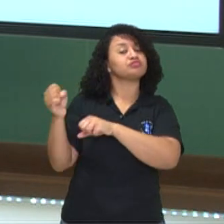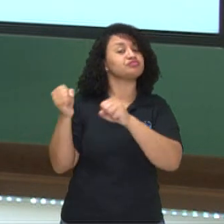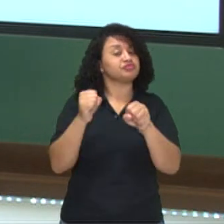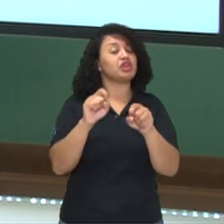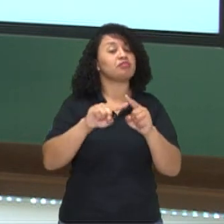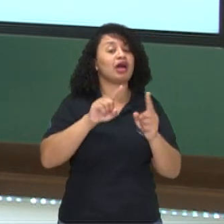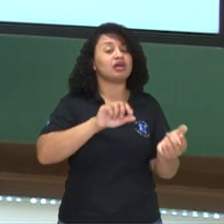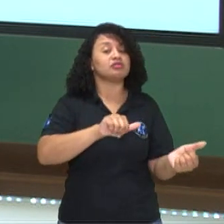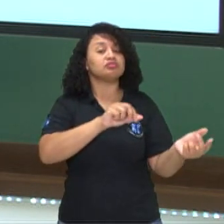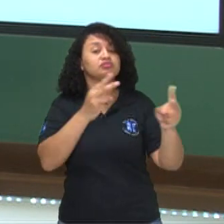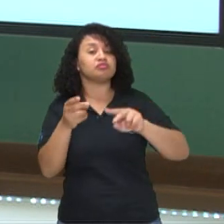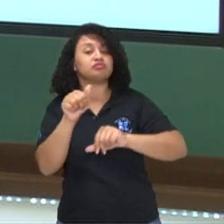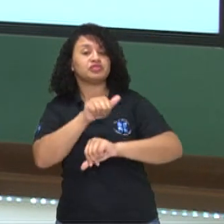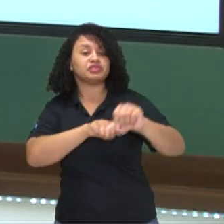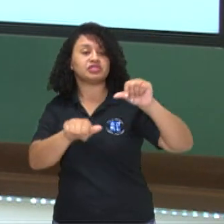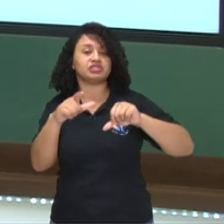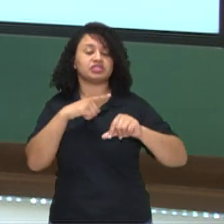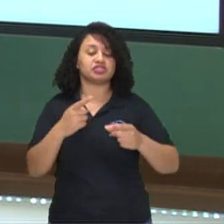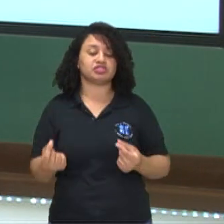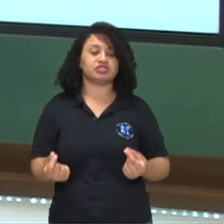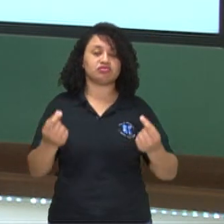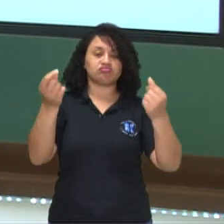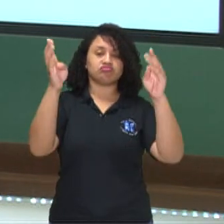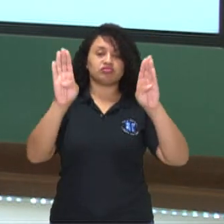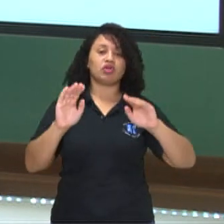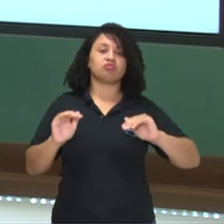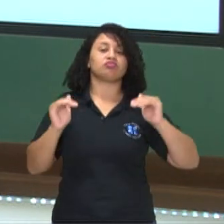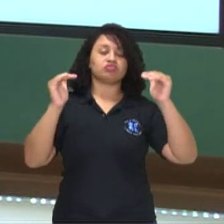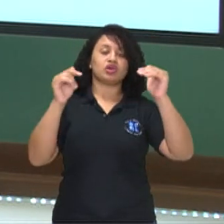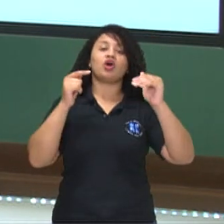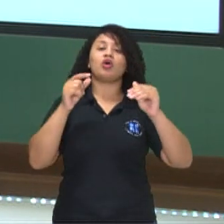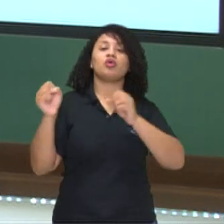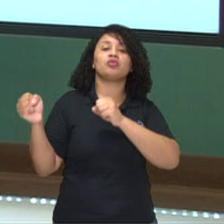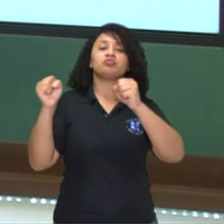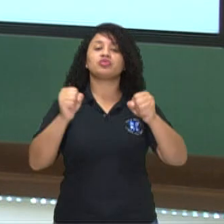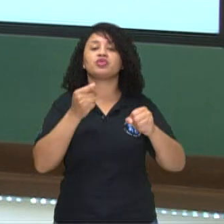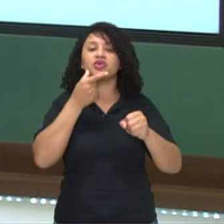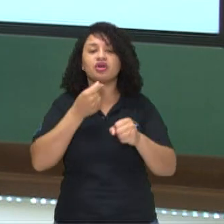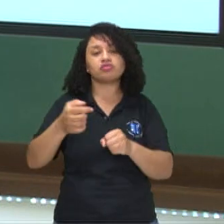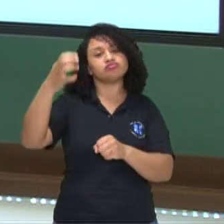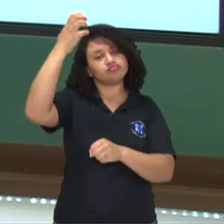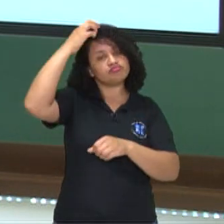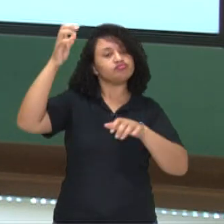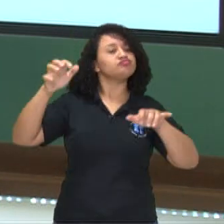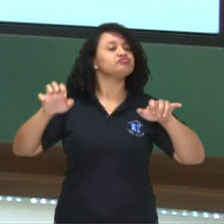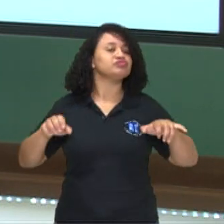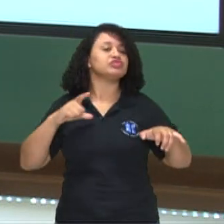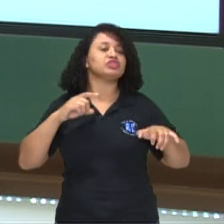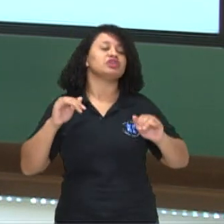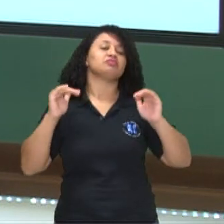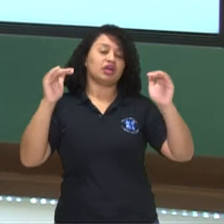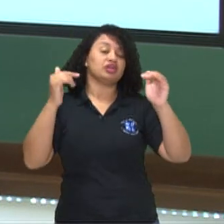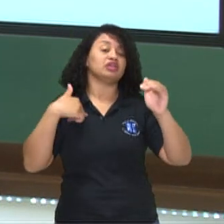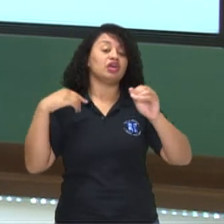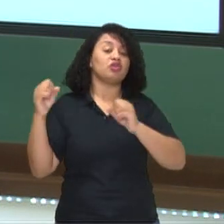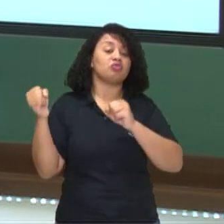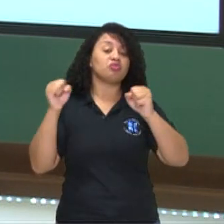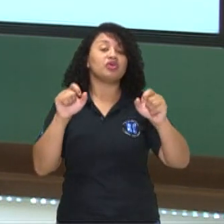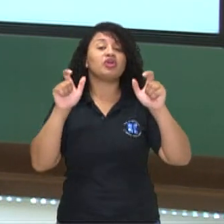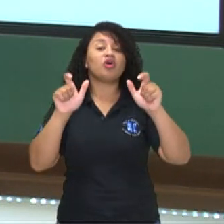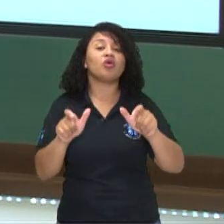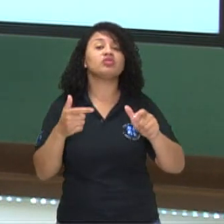vamos ter a ascensão da burguesia, o fortalecimento do poder real e a centralização desse poder nas mãos de